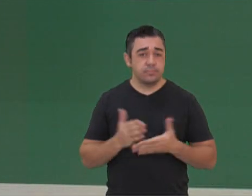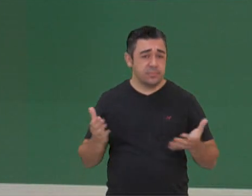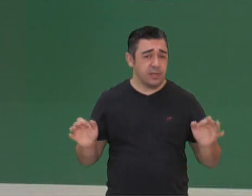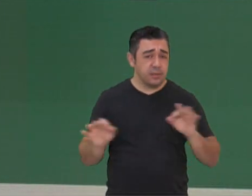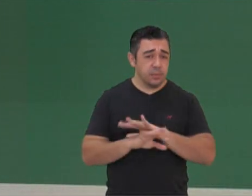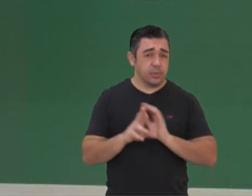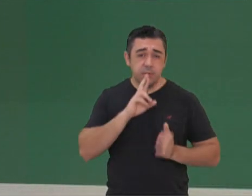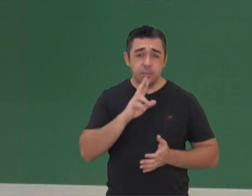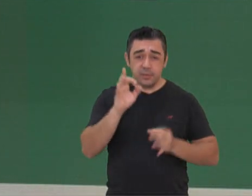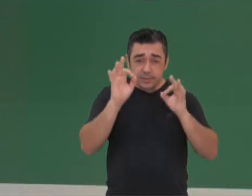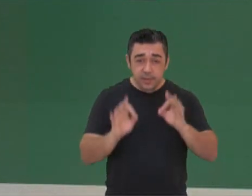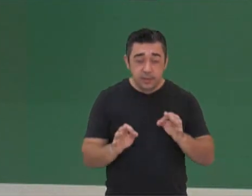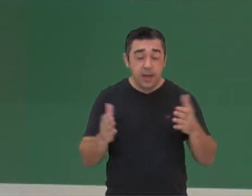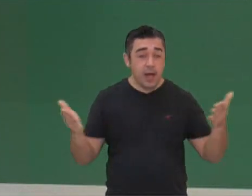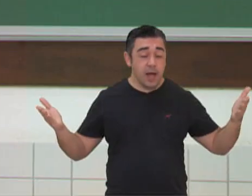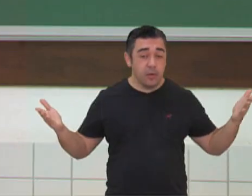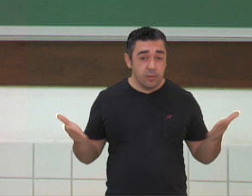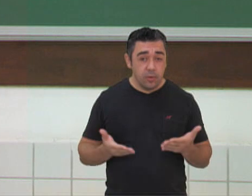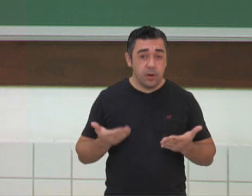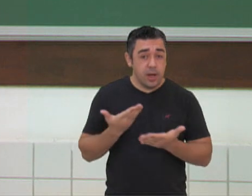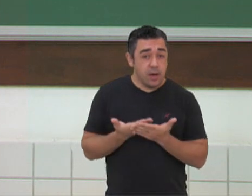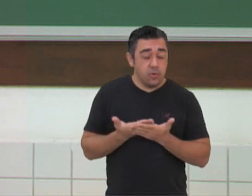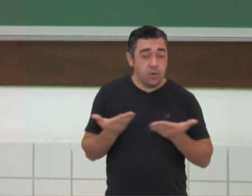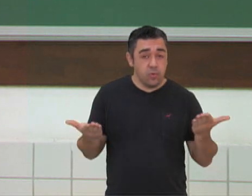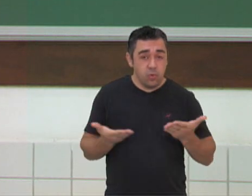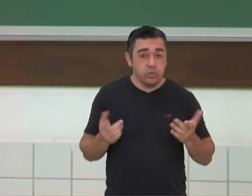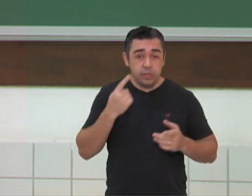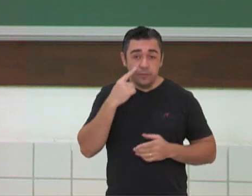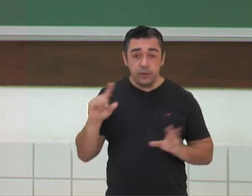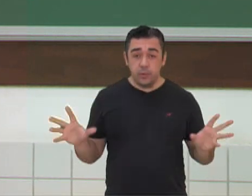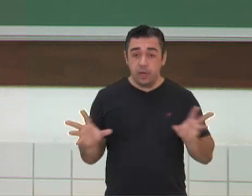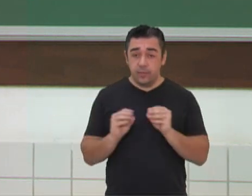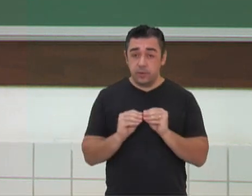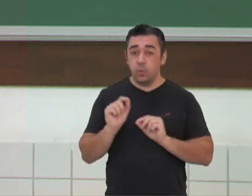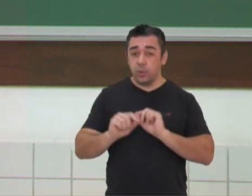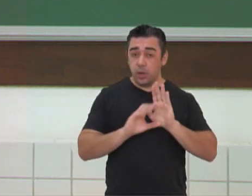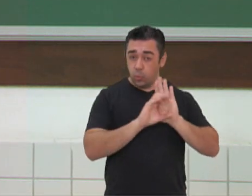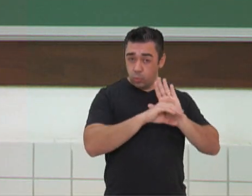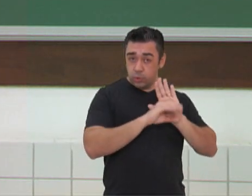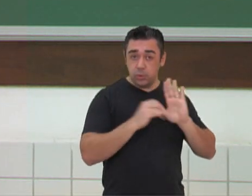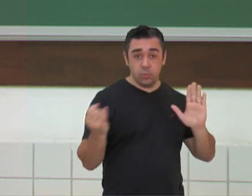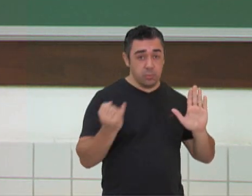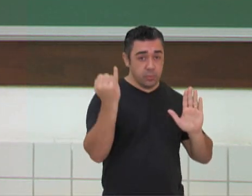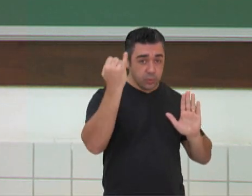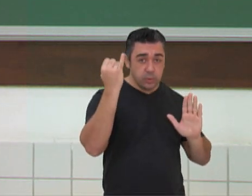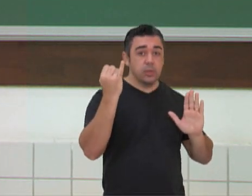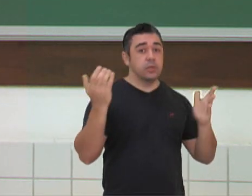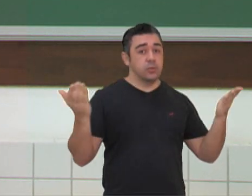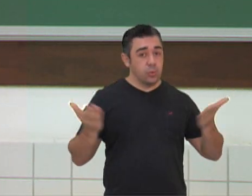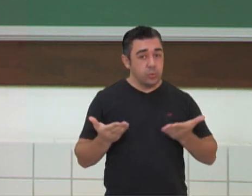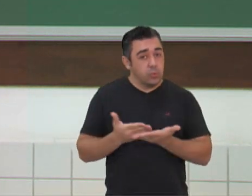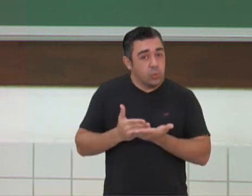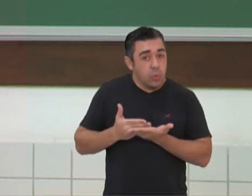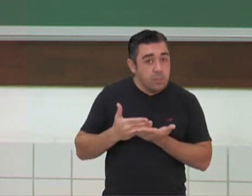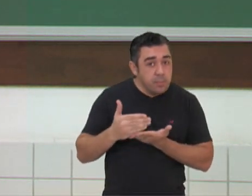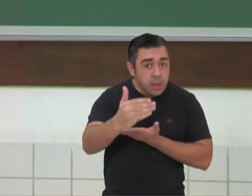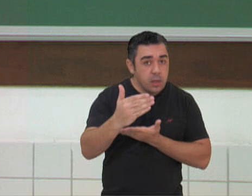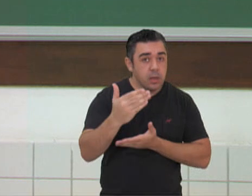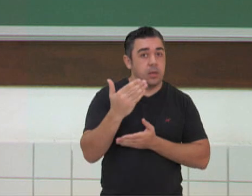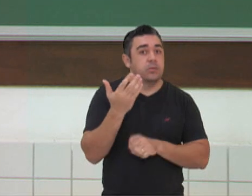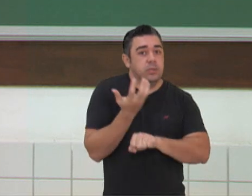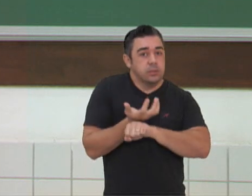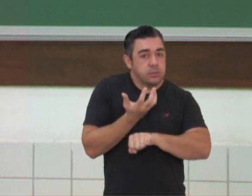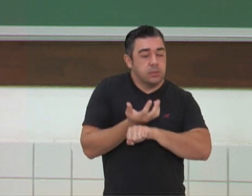chegou na resposta correta. Gente, a aula de hoje, então, a gente revisou alguns conceitos bem importantes, né, desse começo da disciplina dos